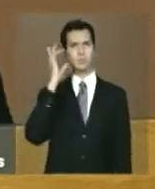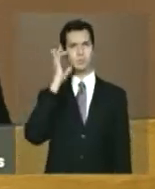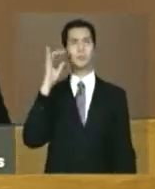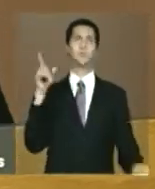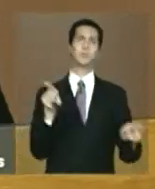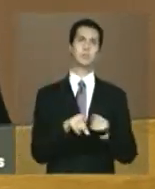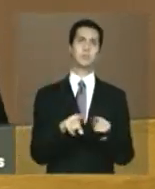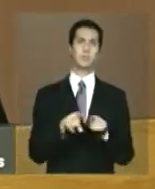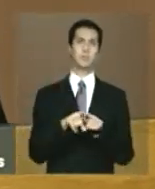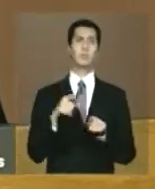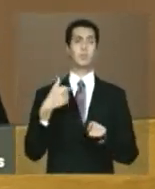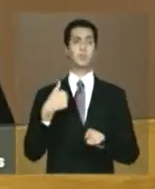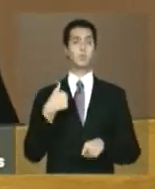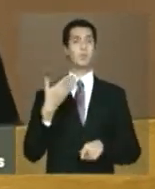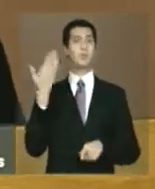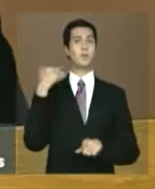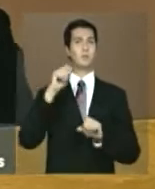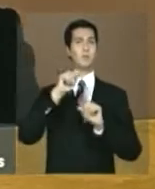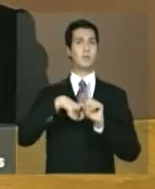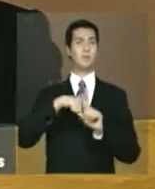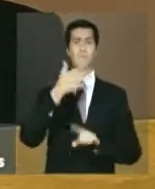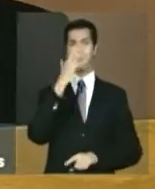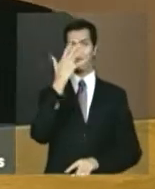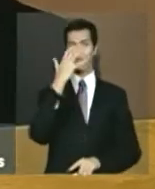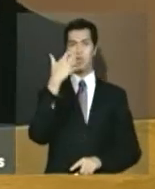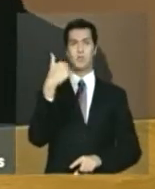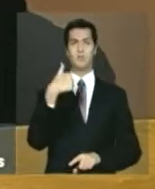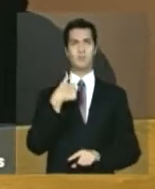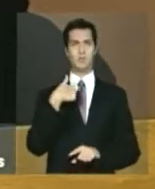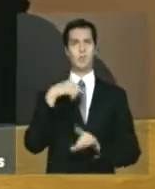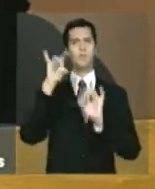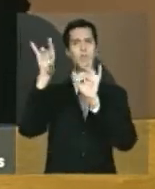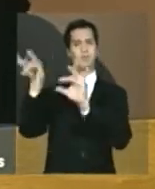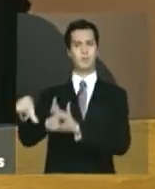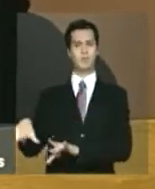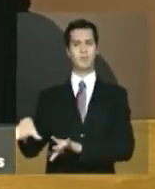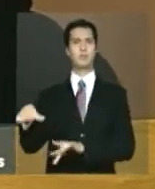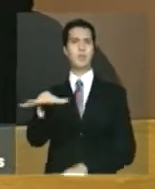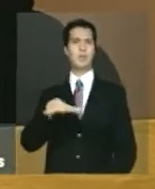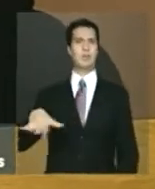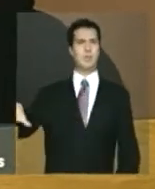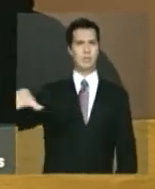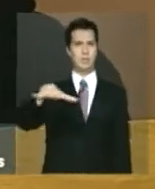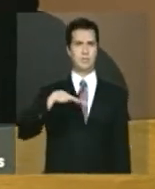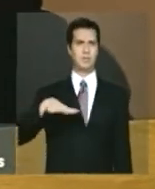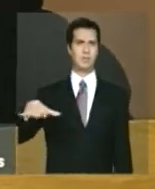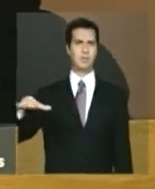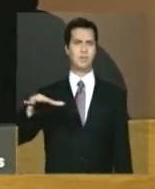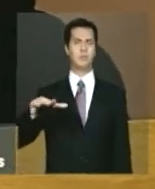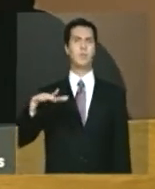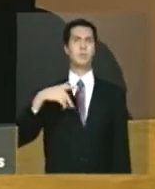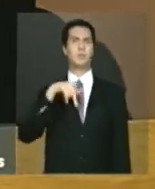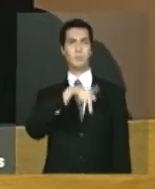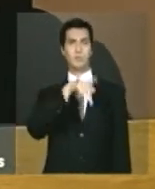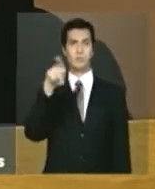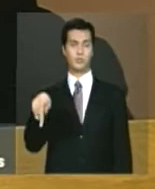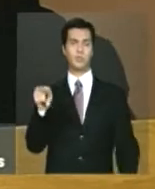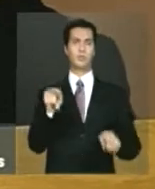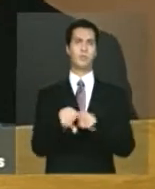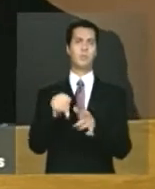ter largado em fevereiro a minha maravilhosa zona de conforto como docente